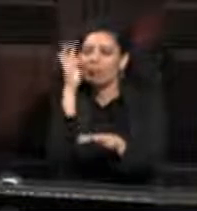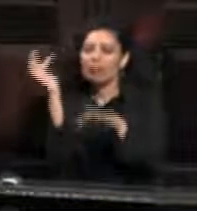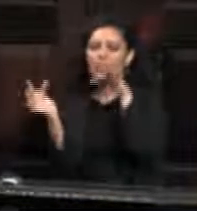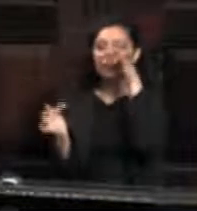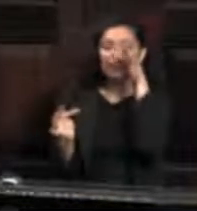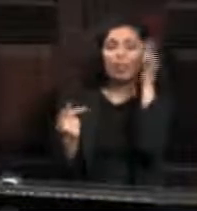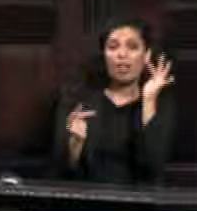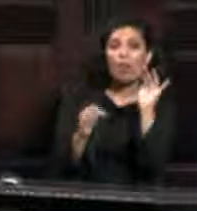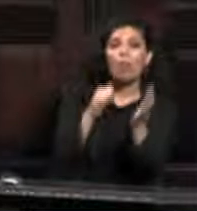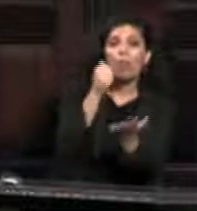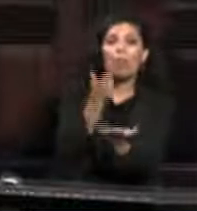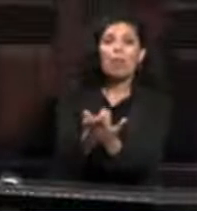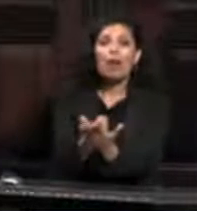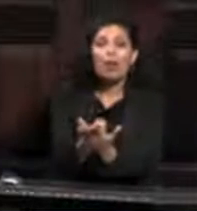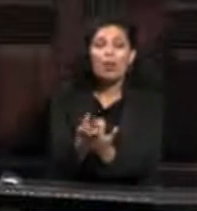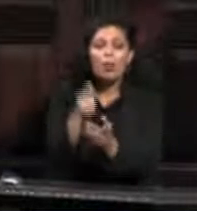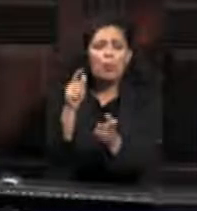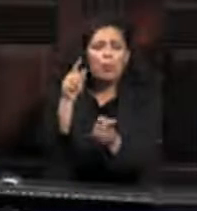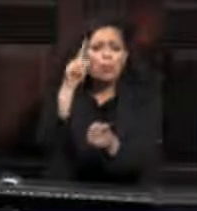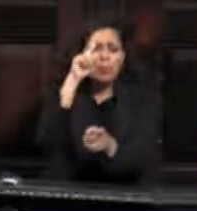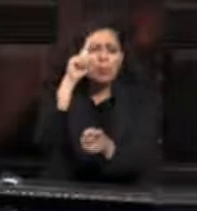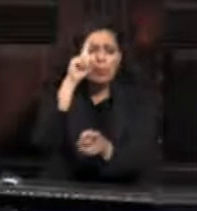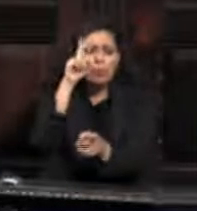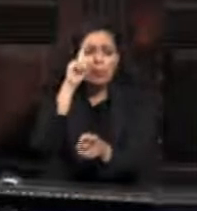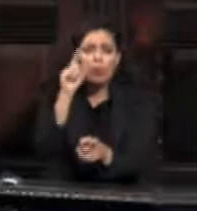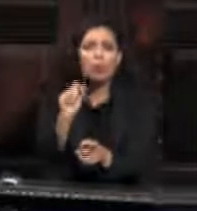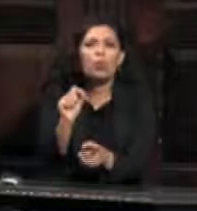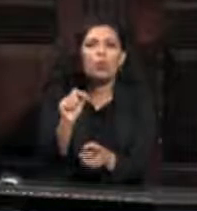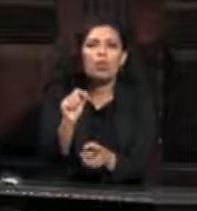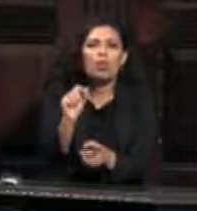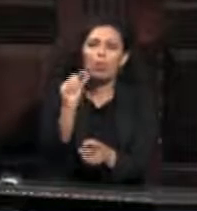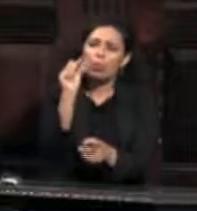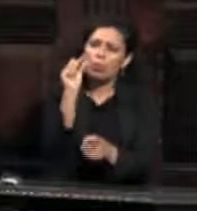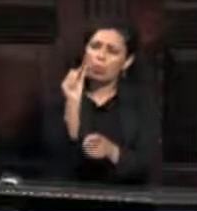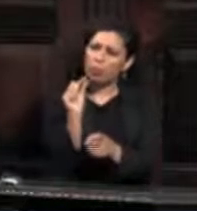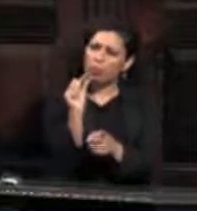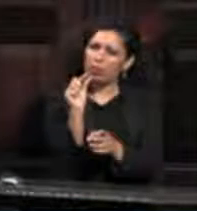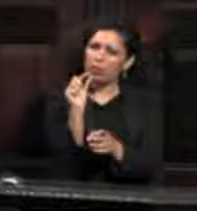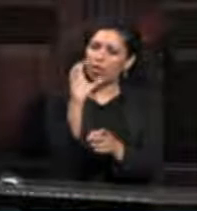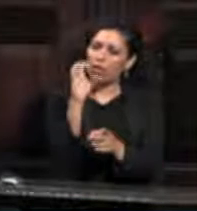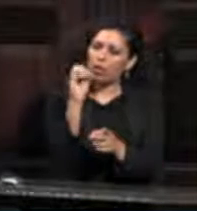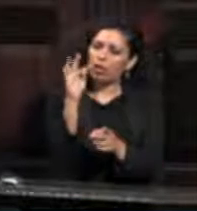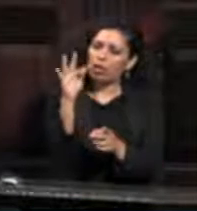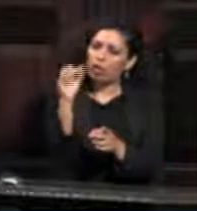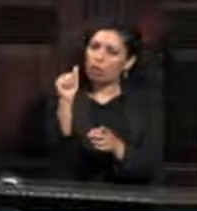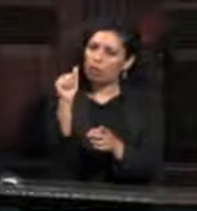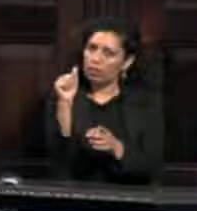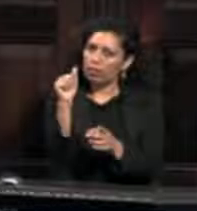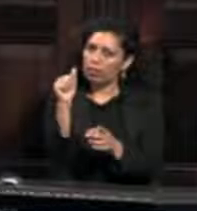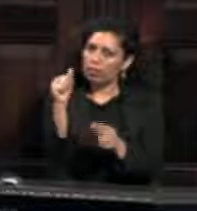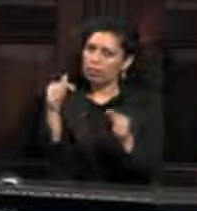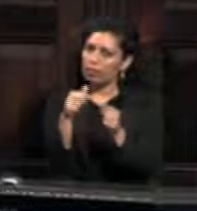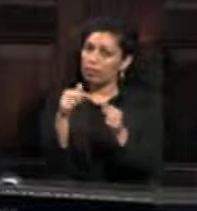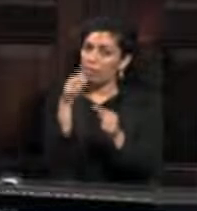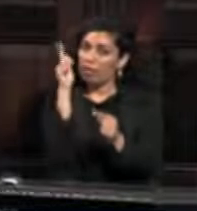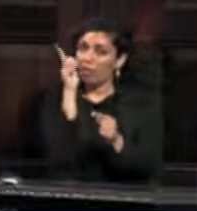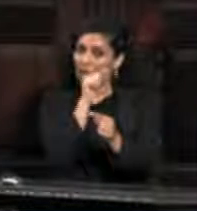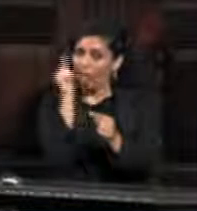uma cota, cada um pagar uma cota à parte da água e da luz,